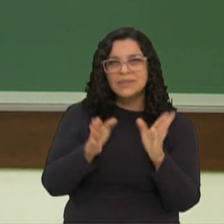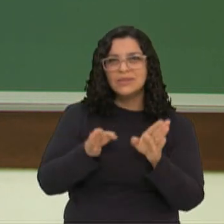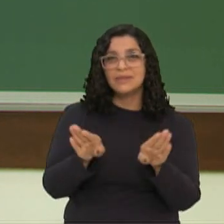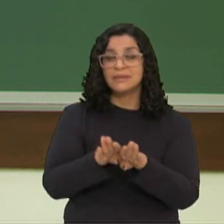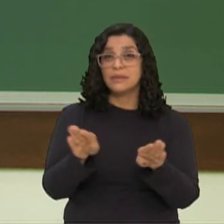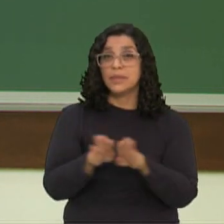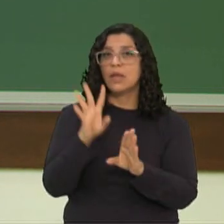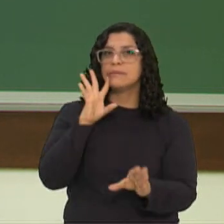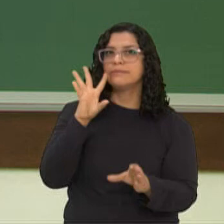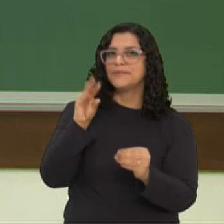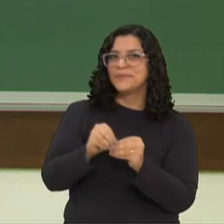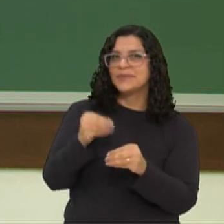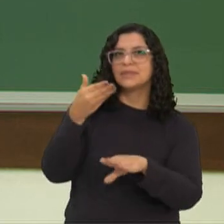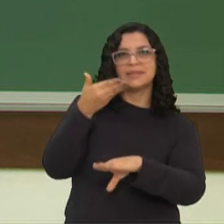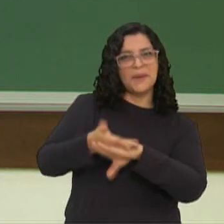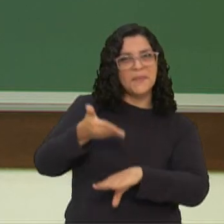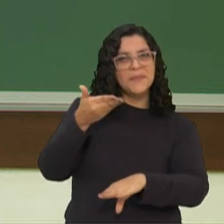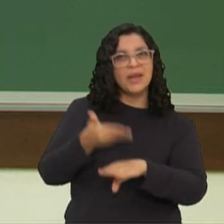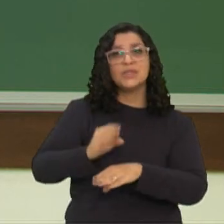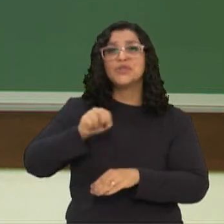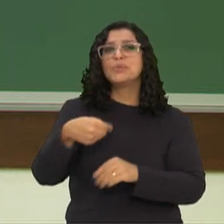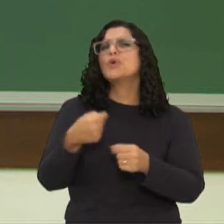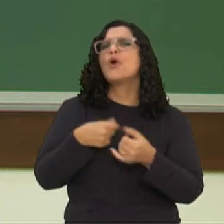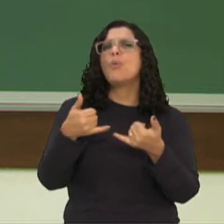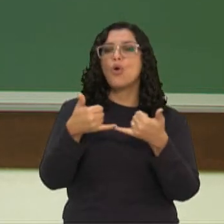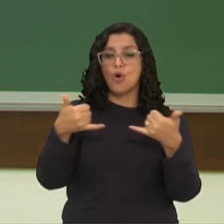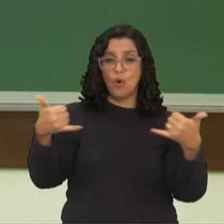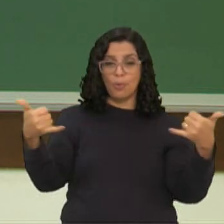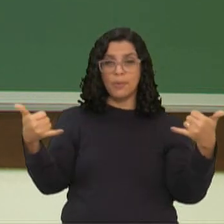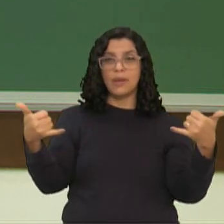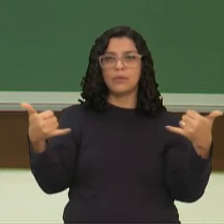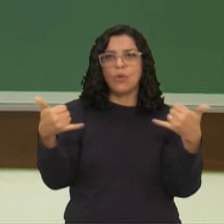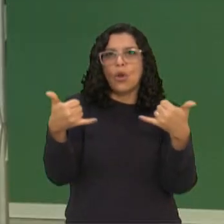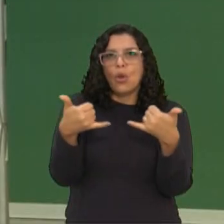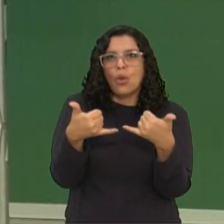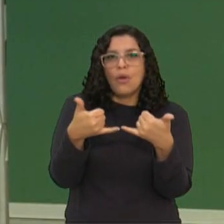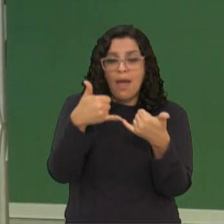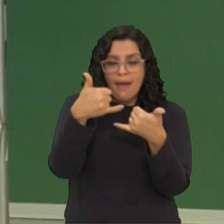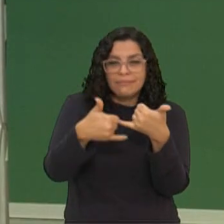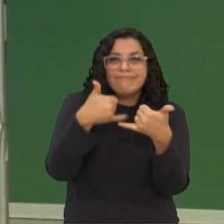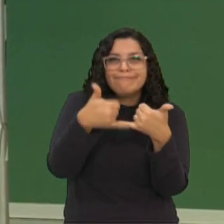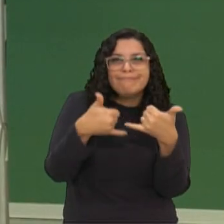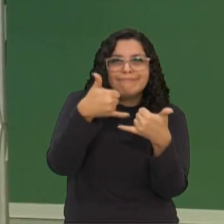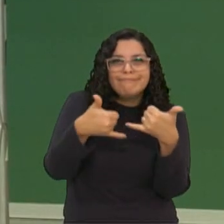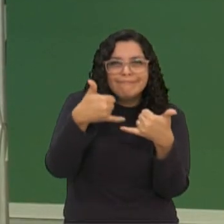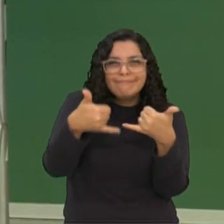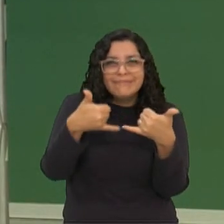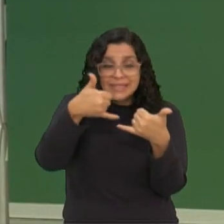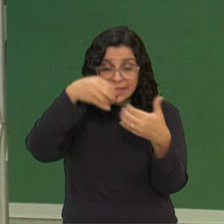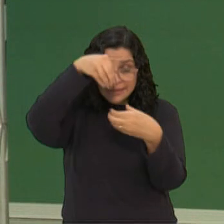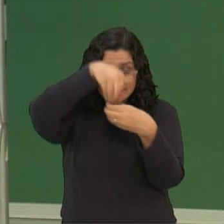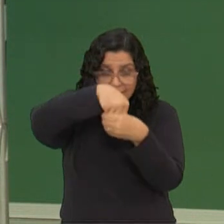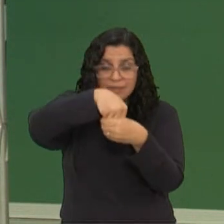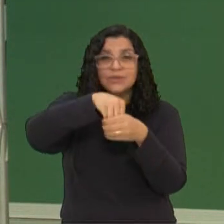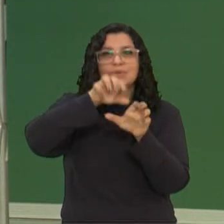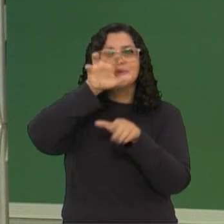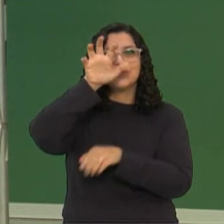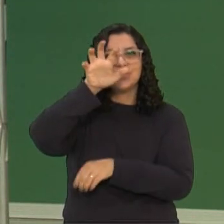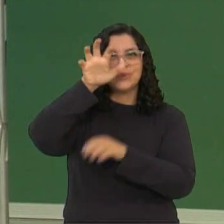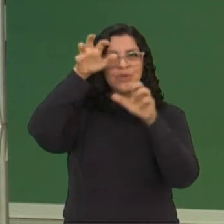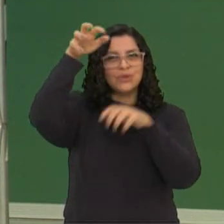podemos compreender na prática essa questão do comprimento da resistência do chuveiro. Dependendo